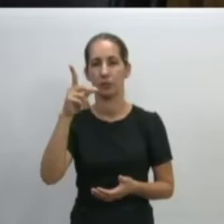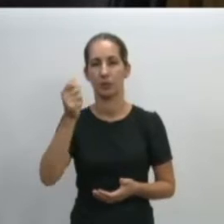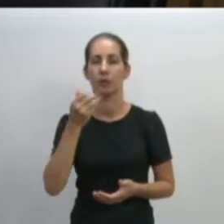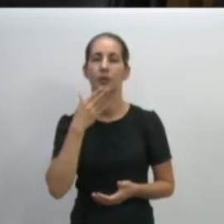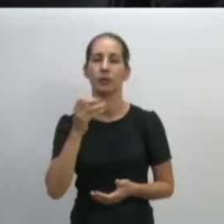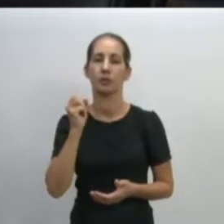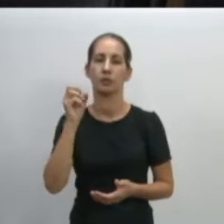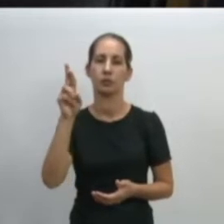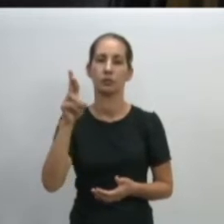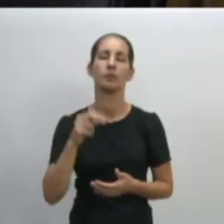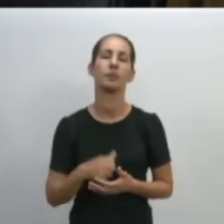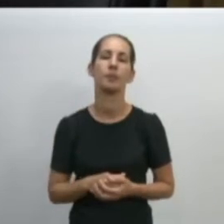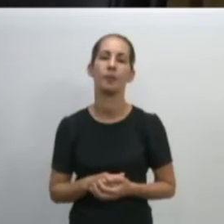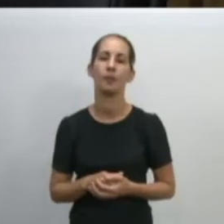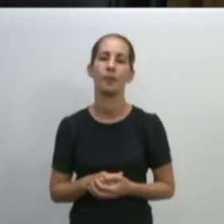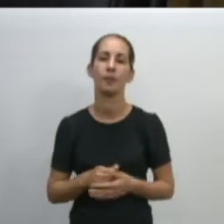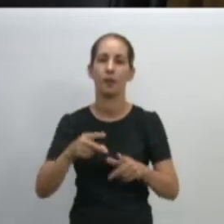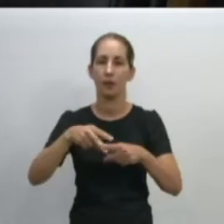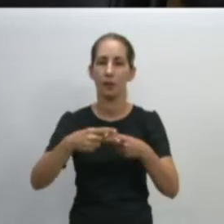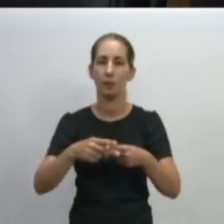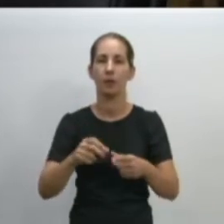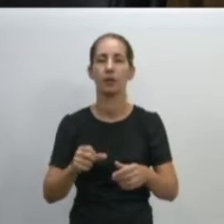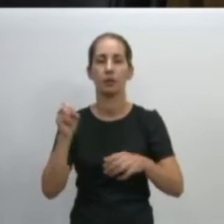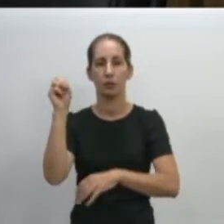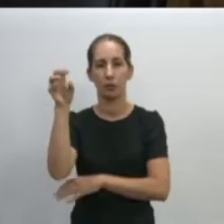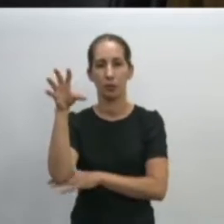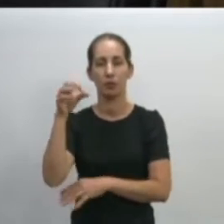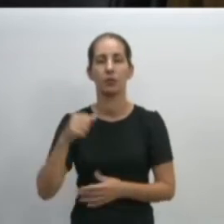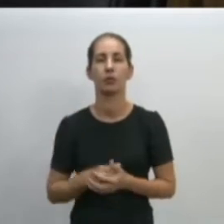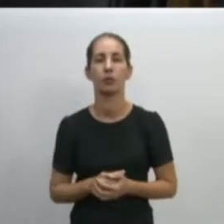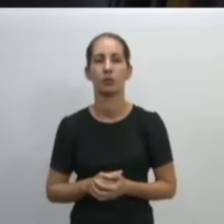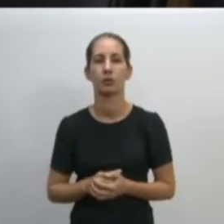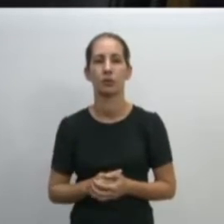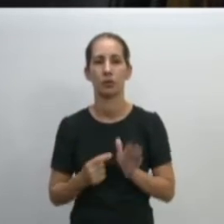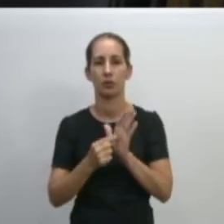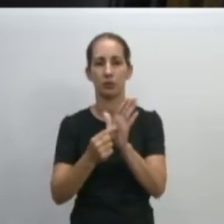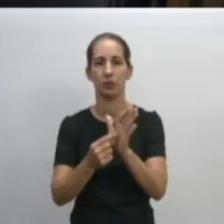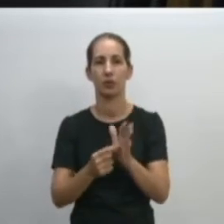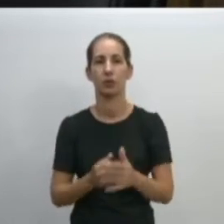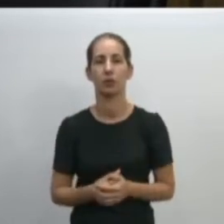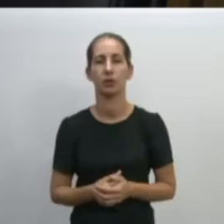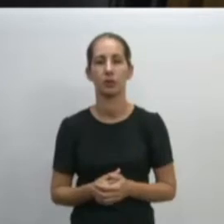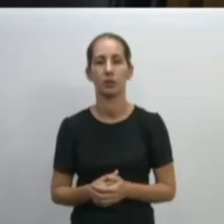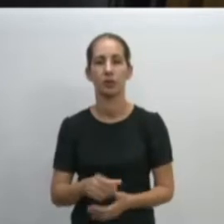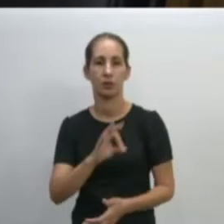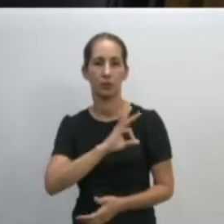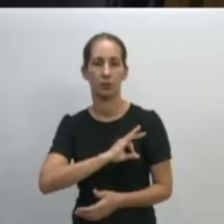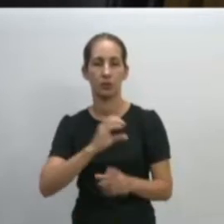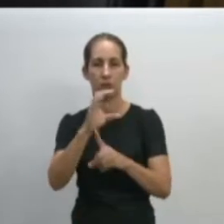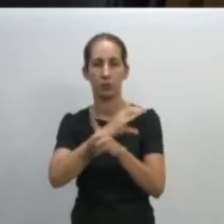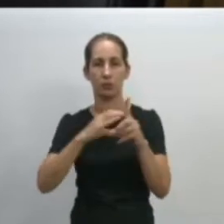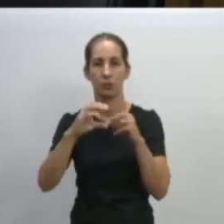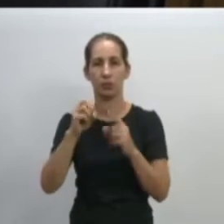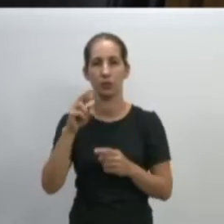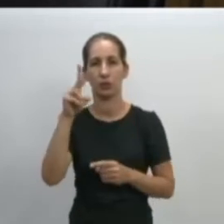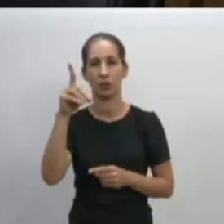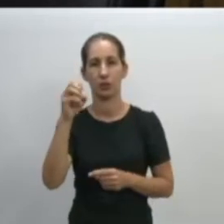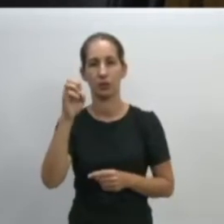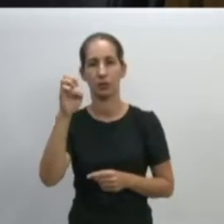a Censul reparo no poste localizado na frente da base da Polícia Comunitária do Bairro